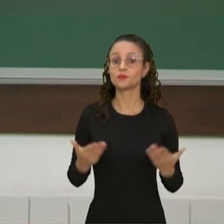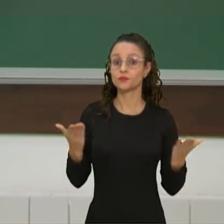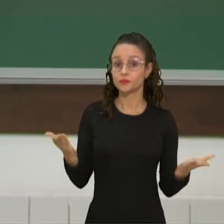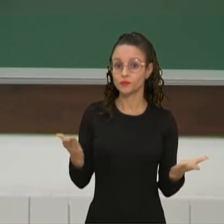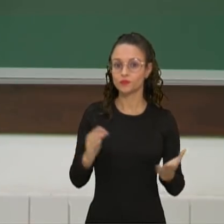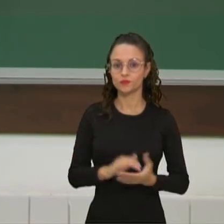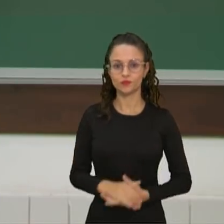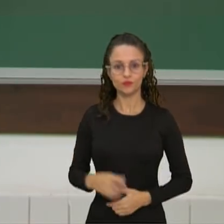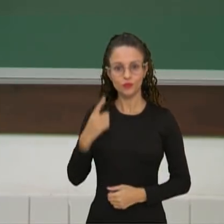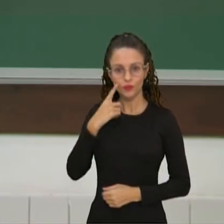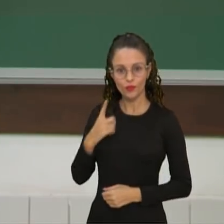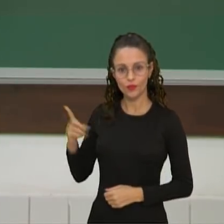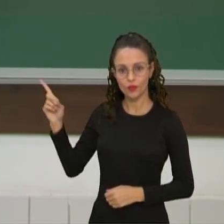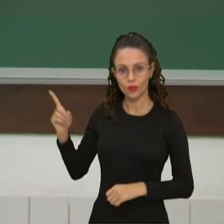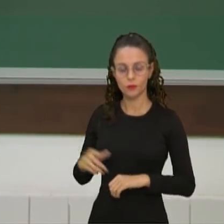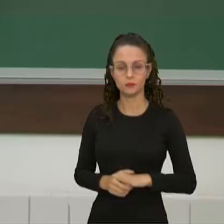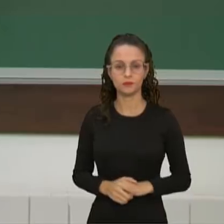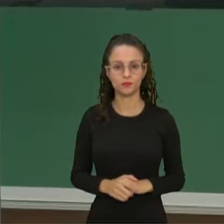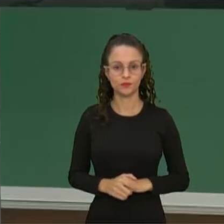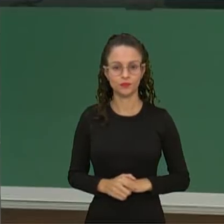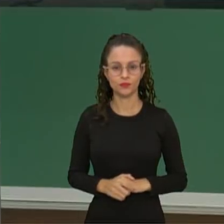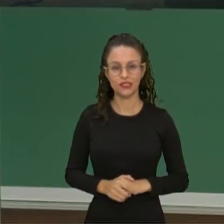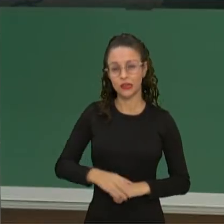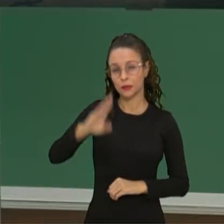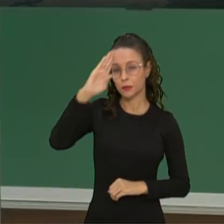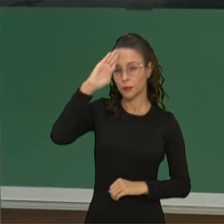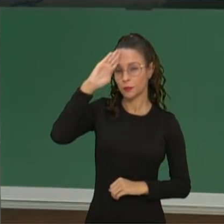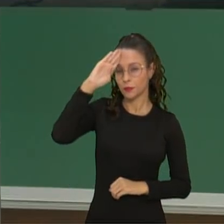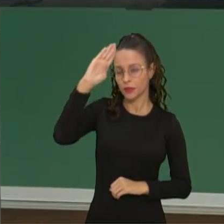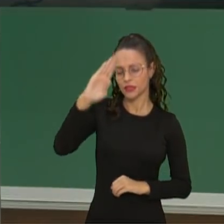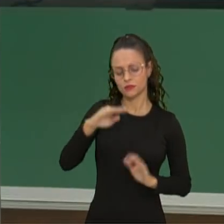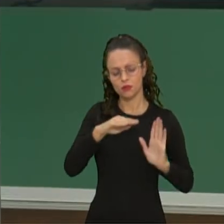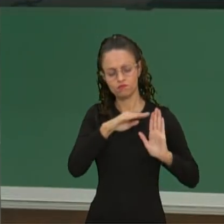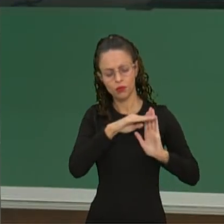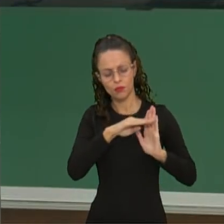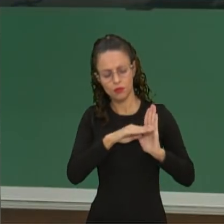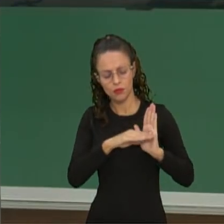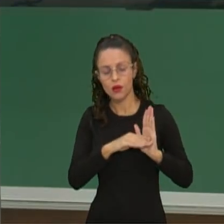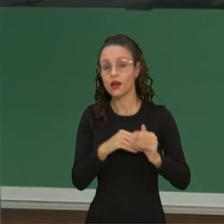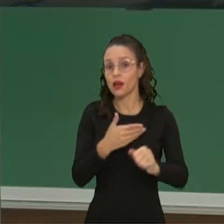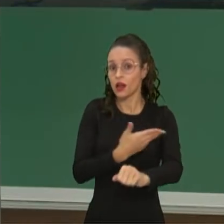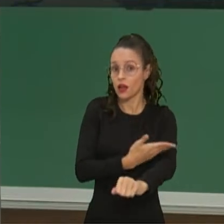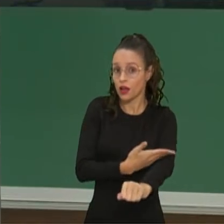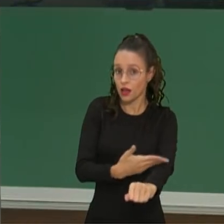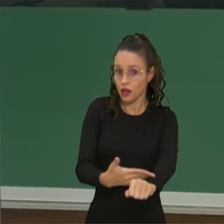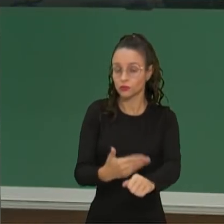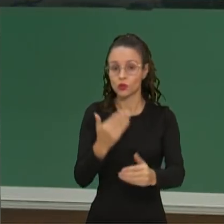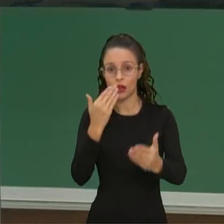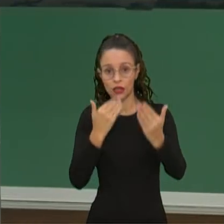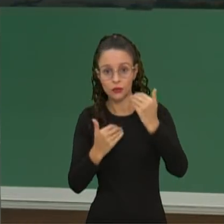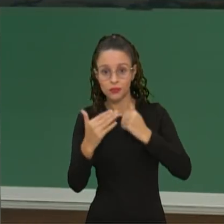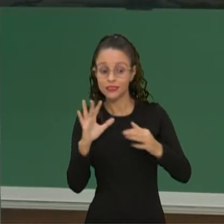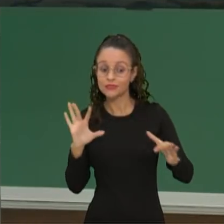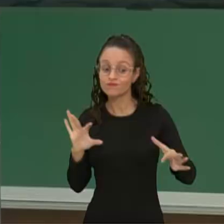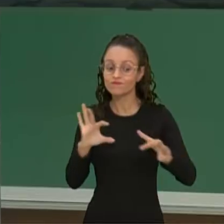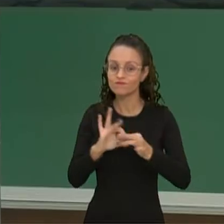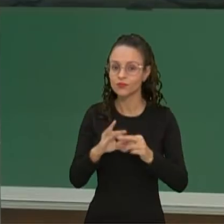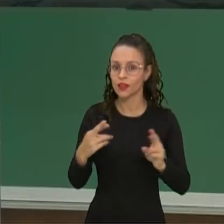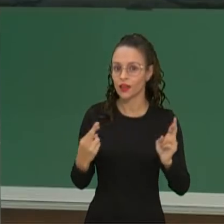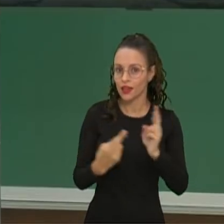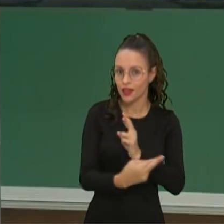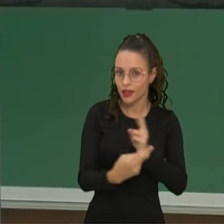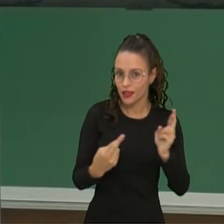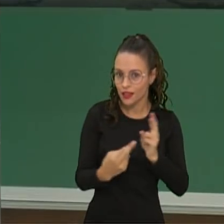Então, olha só, os principais hábitos alimentares relacionados ao desenvolvimento dessa doença é o